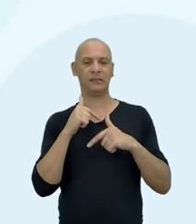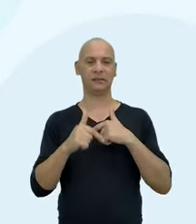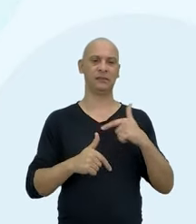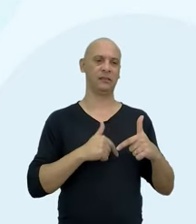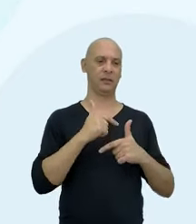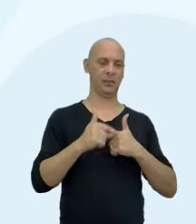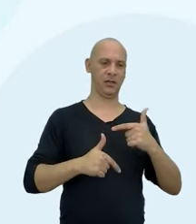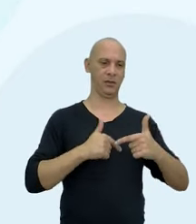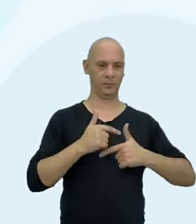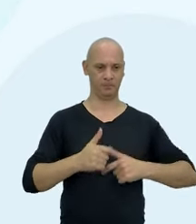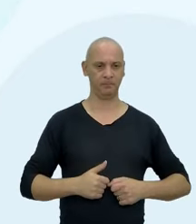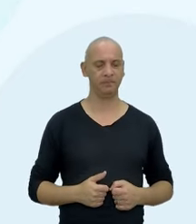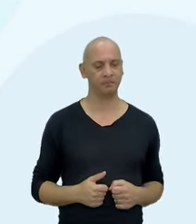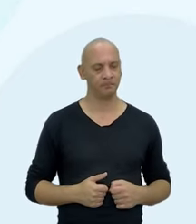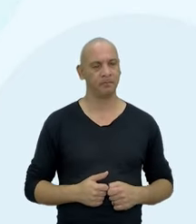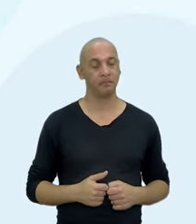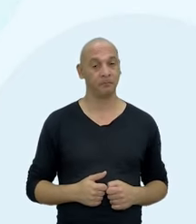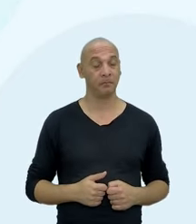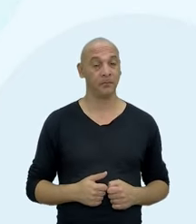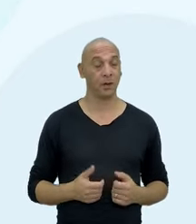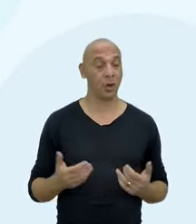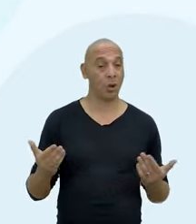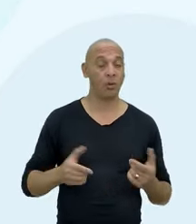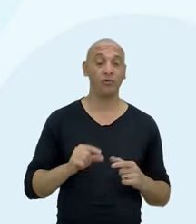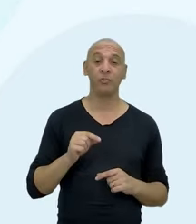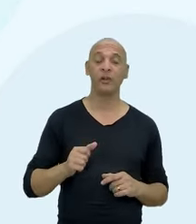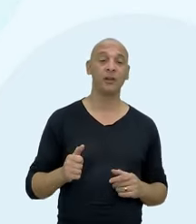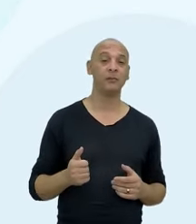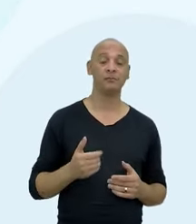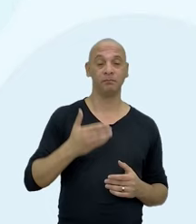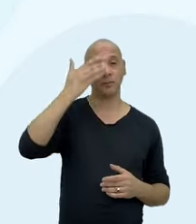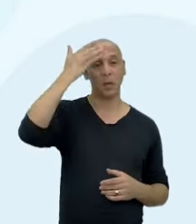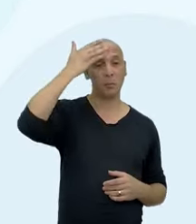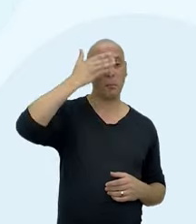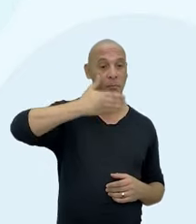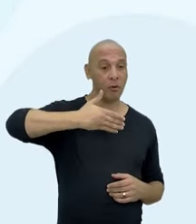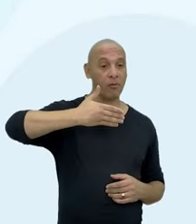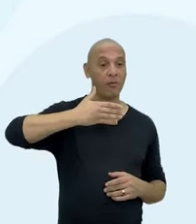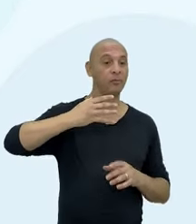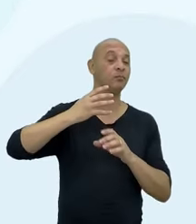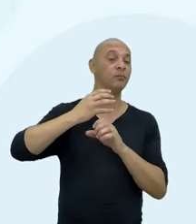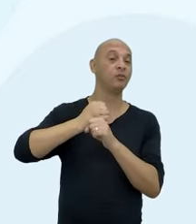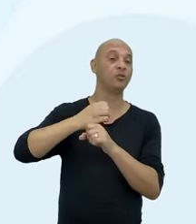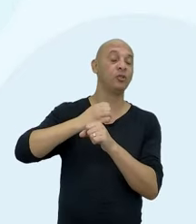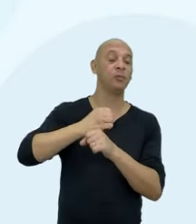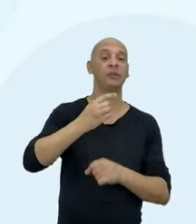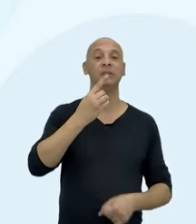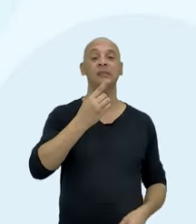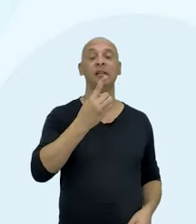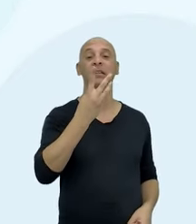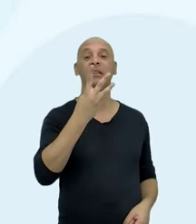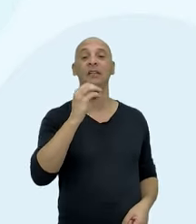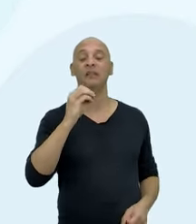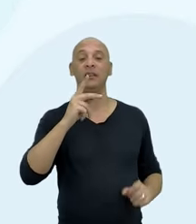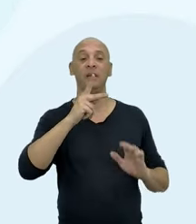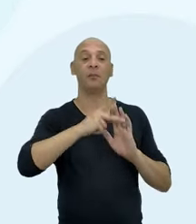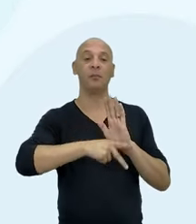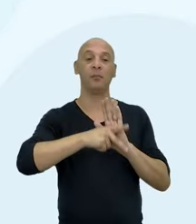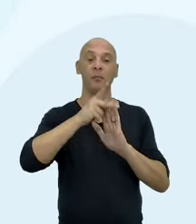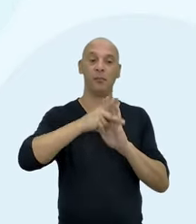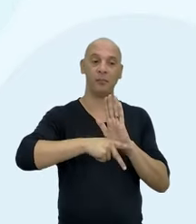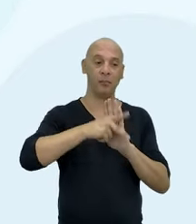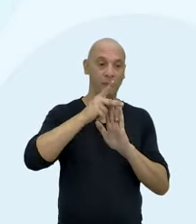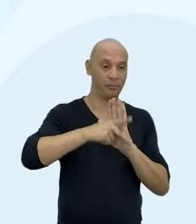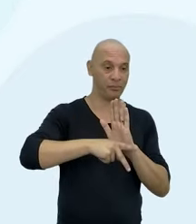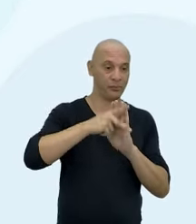trabalho e hoje gente nós temos comprovadamente mais de 130 projetos de